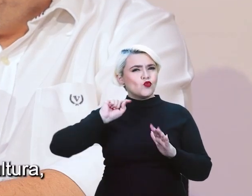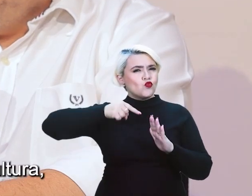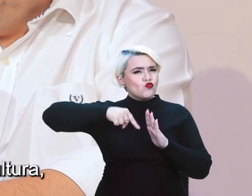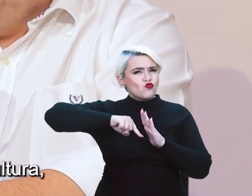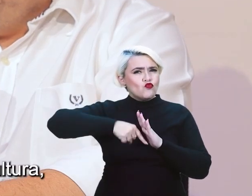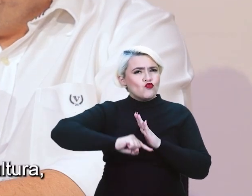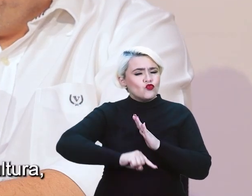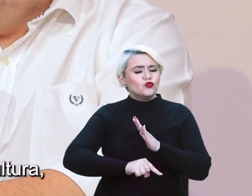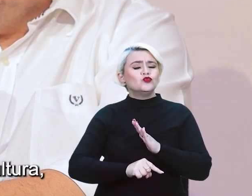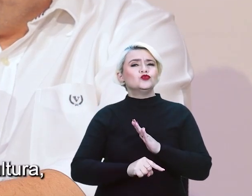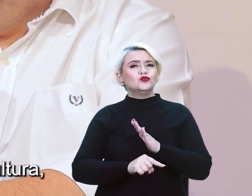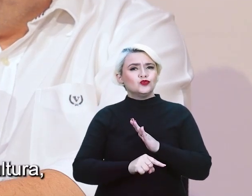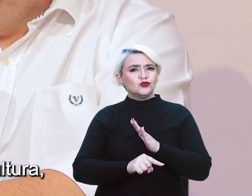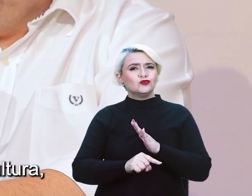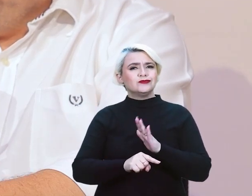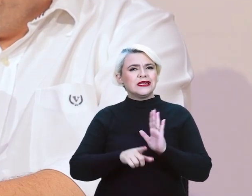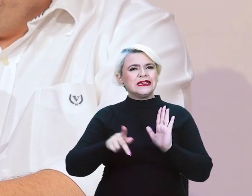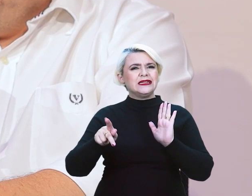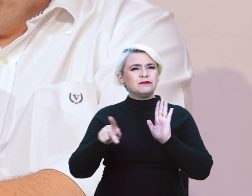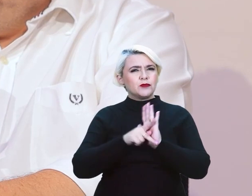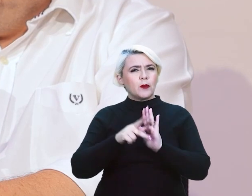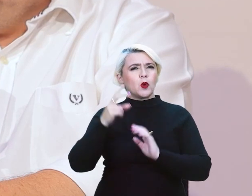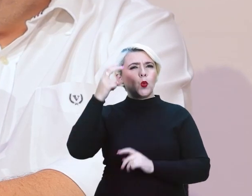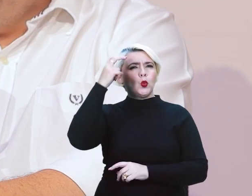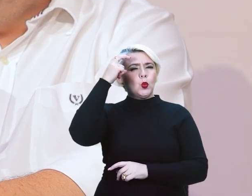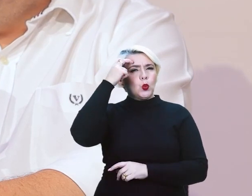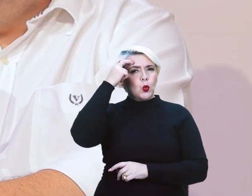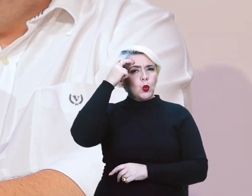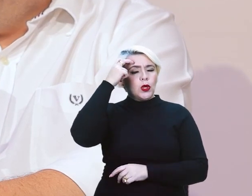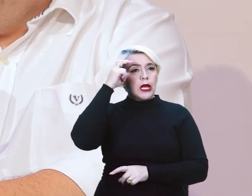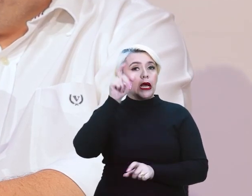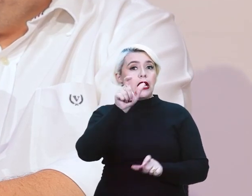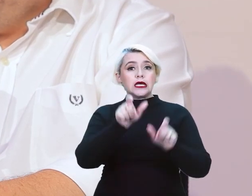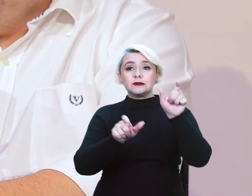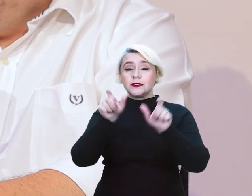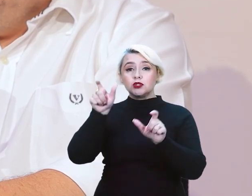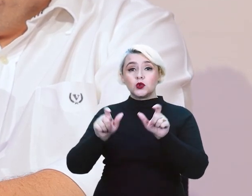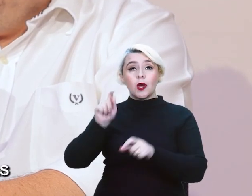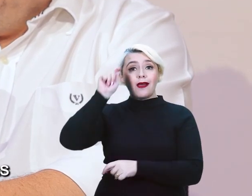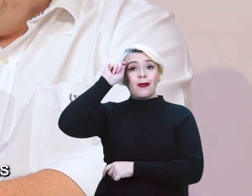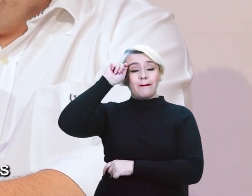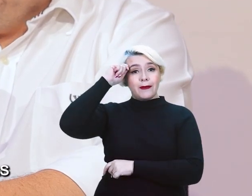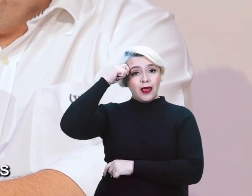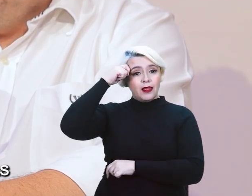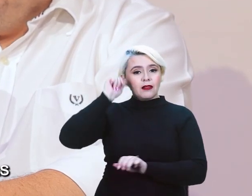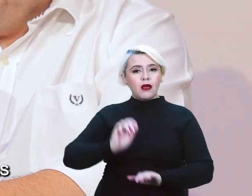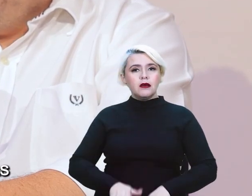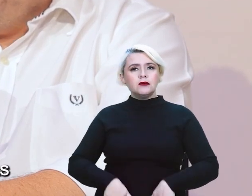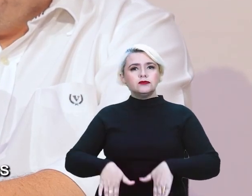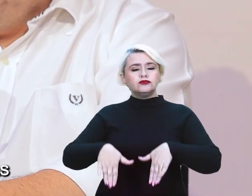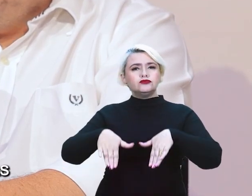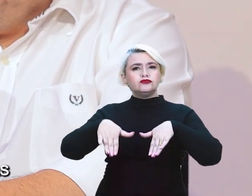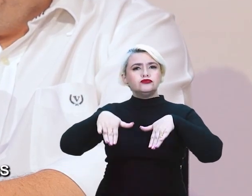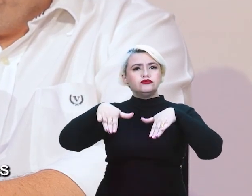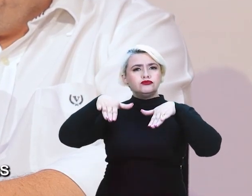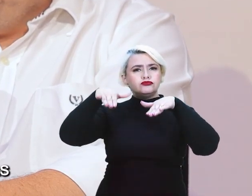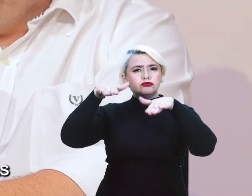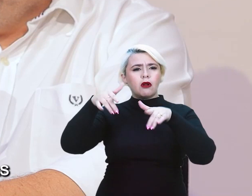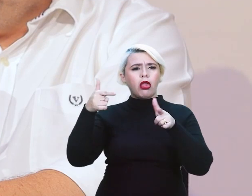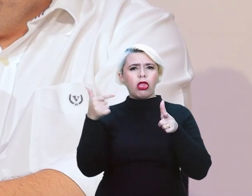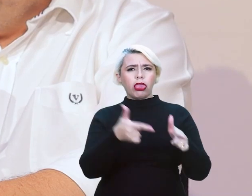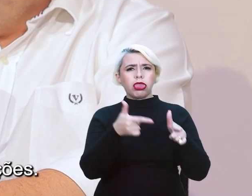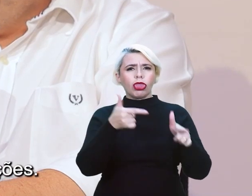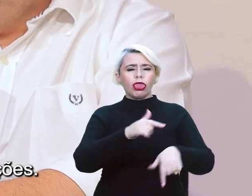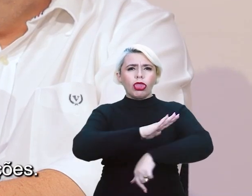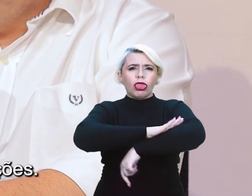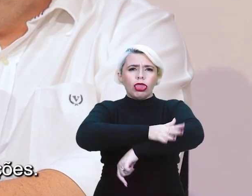colocado, né, inserido na nossa cultura, que as pessoas pretas crescem sendo